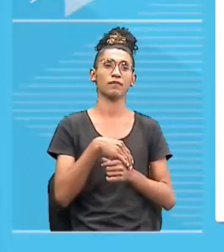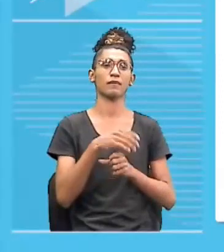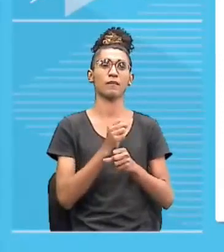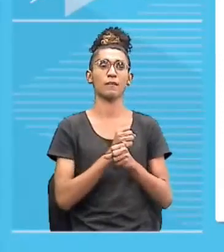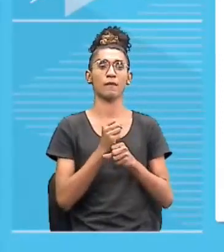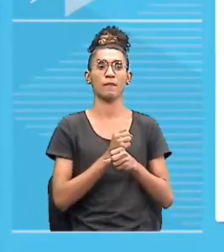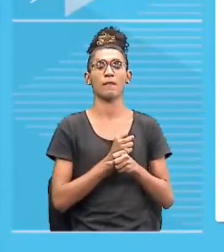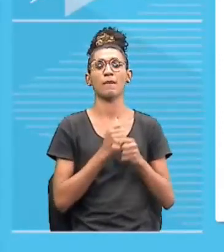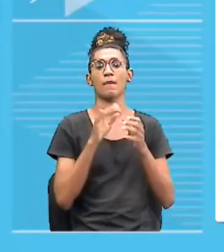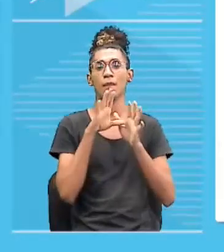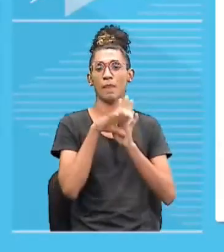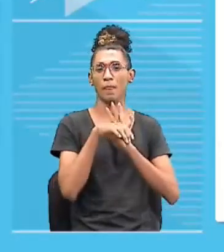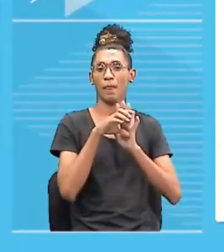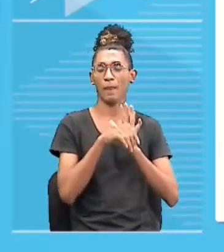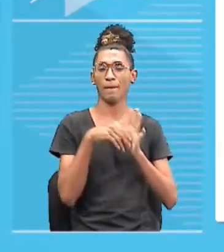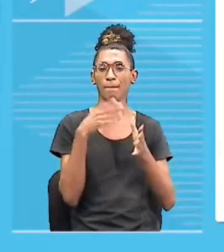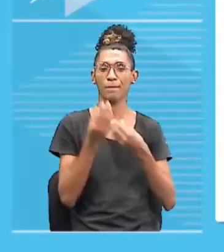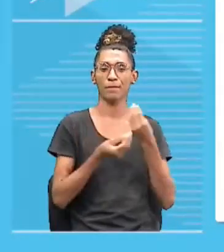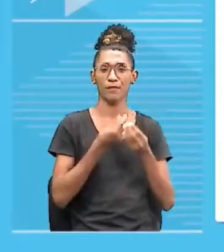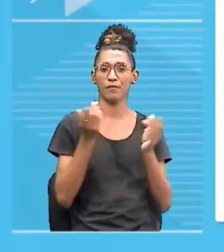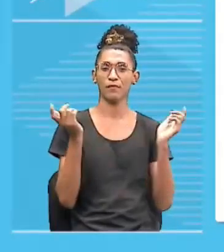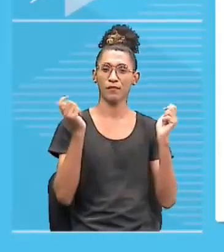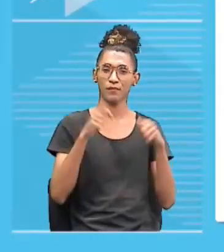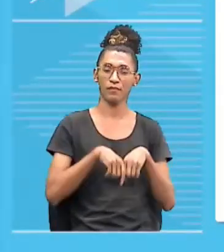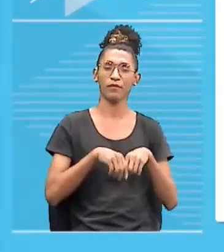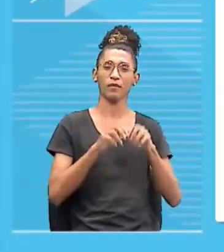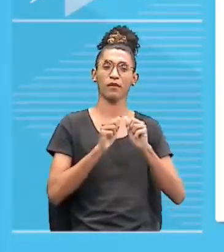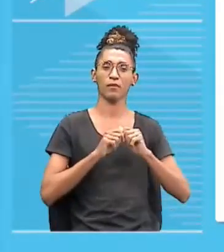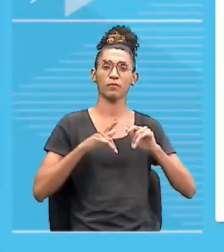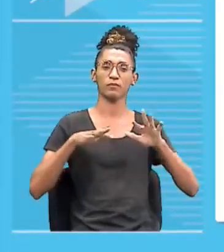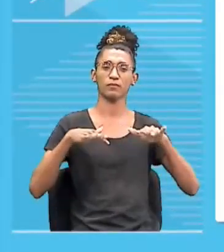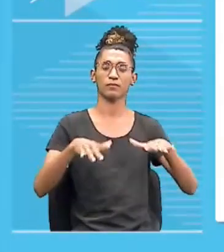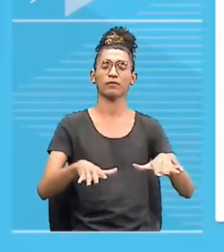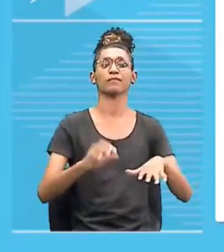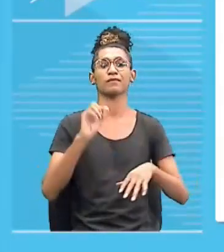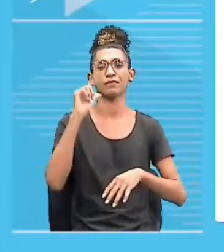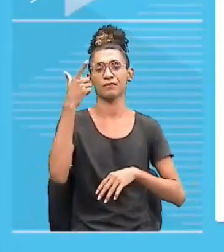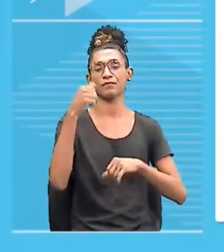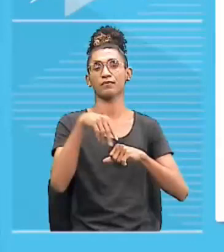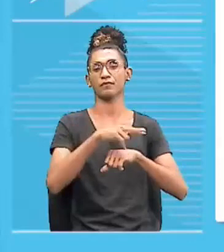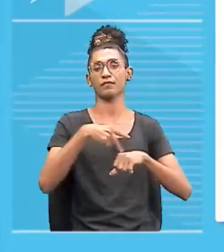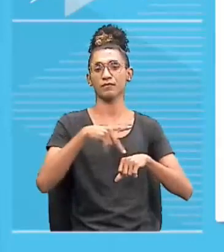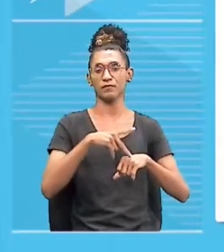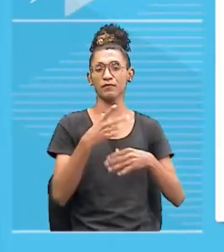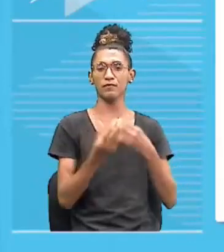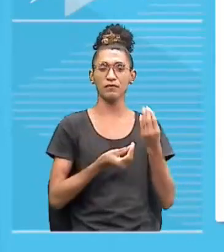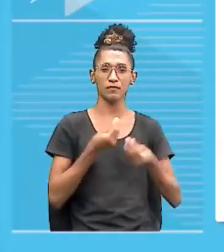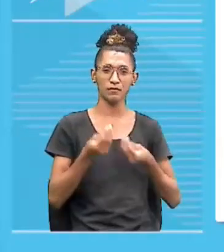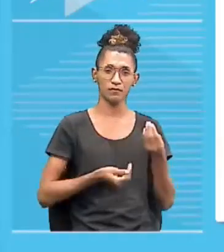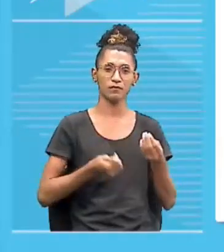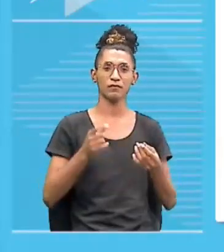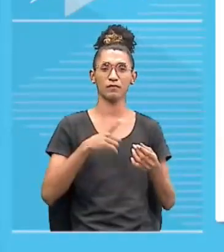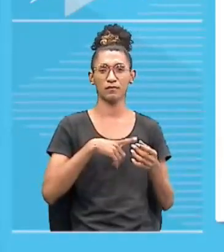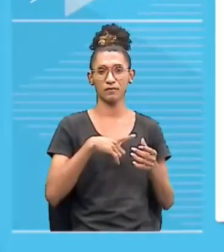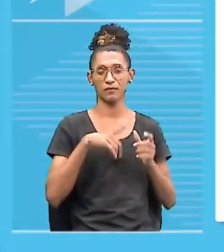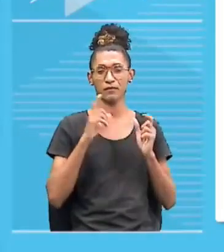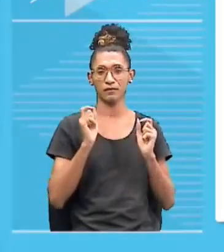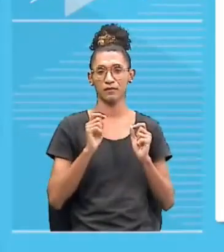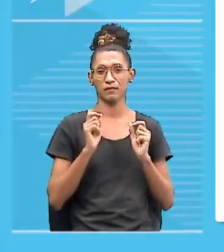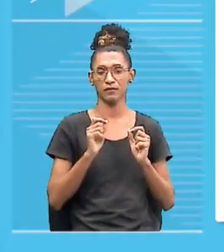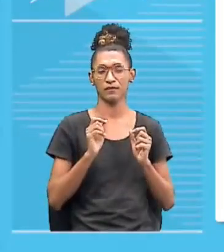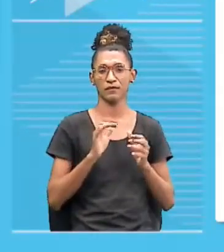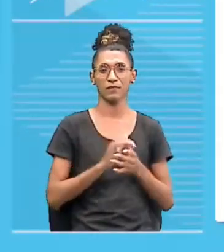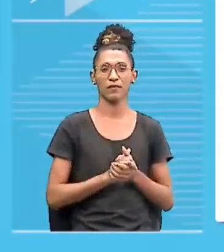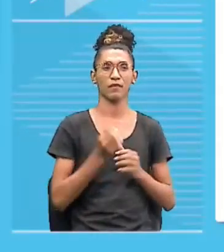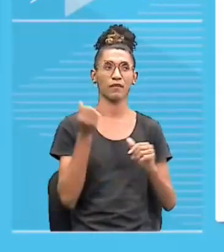esse conceito ele deve se espalhar por outros países, né? Com consequência, o perfil da mão de obra